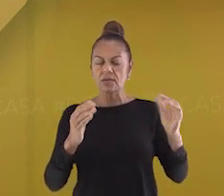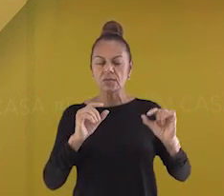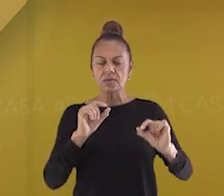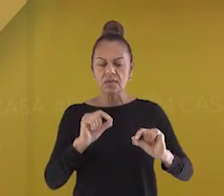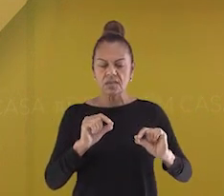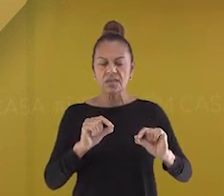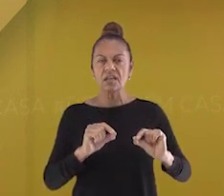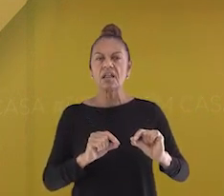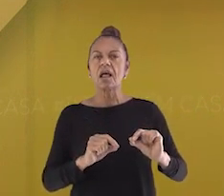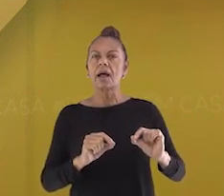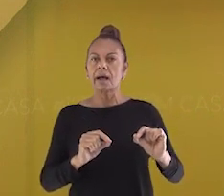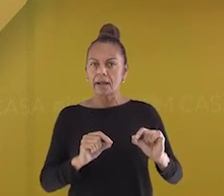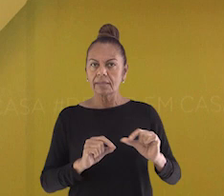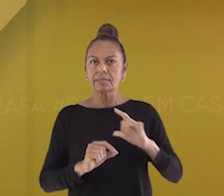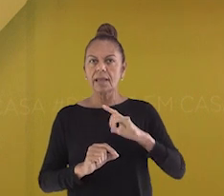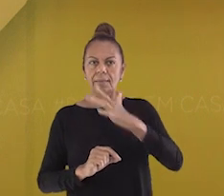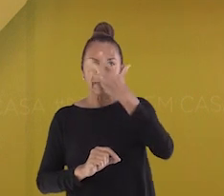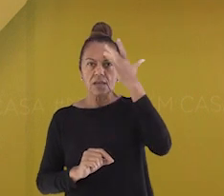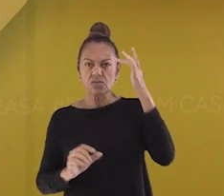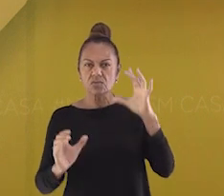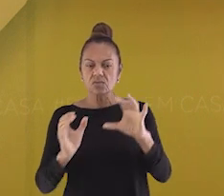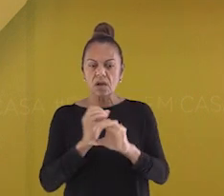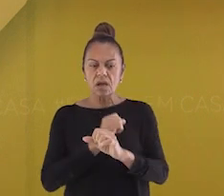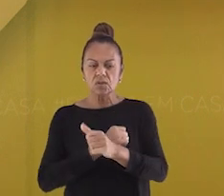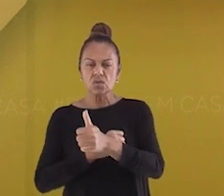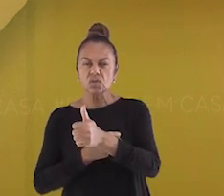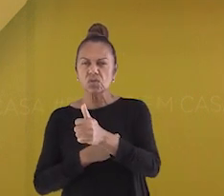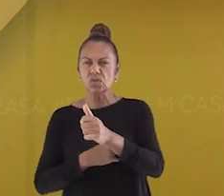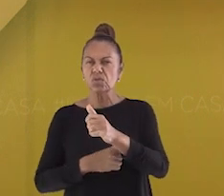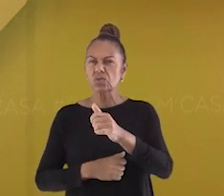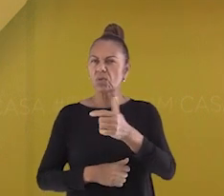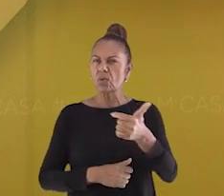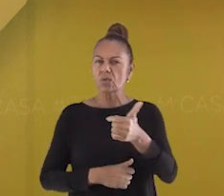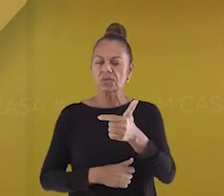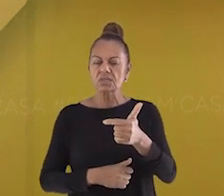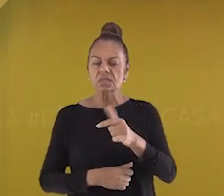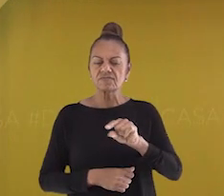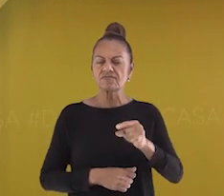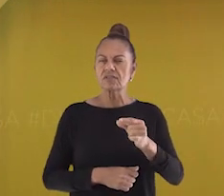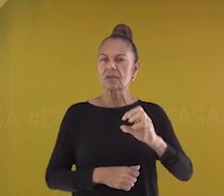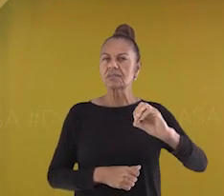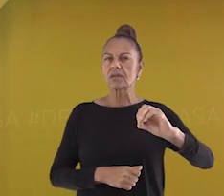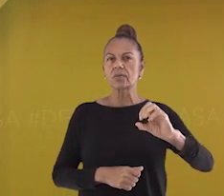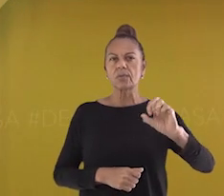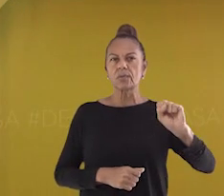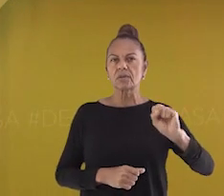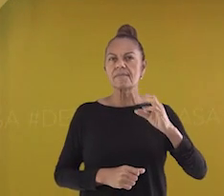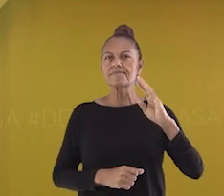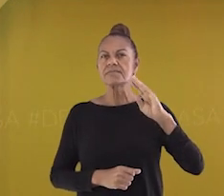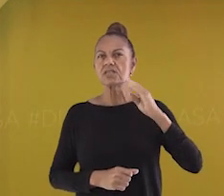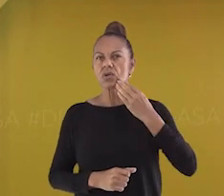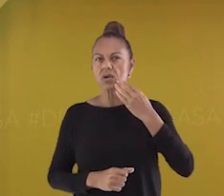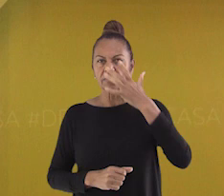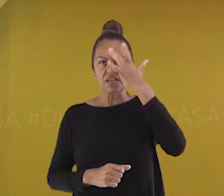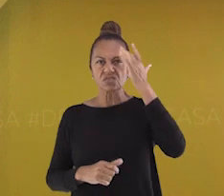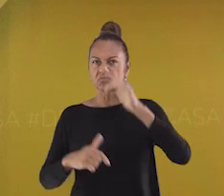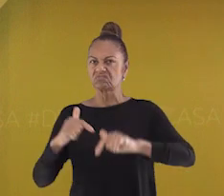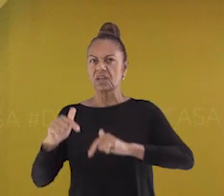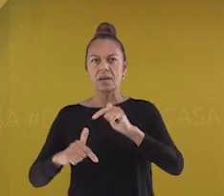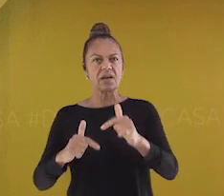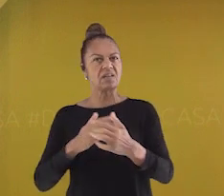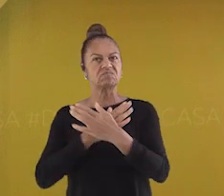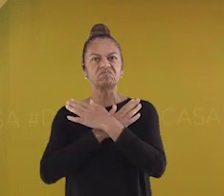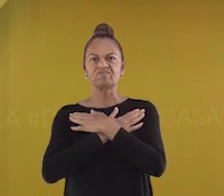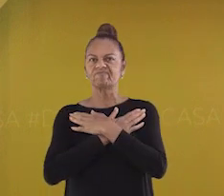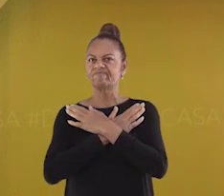que fechou em 12,8 milhões de desempregados. Se determinada pessoa